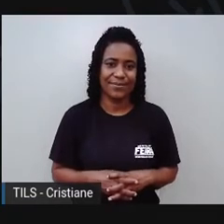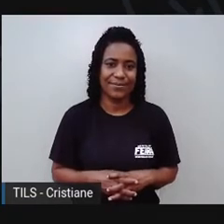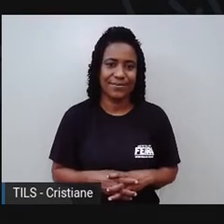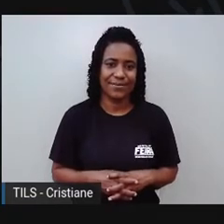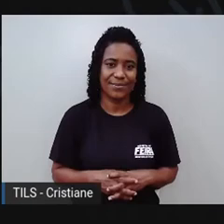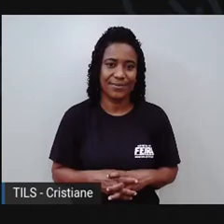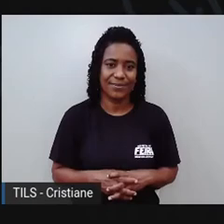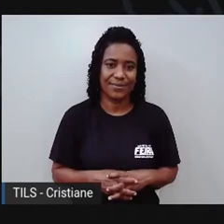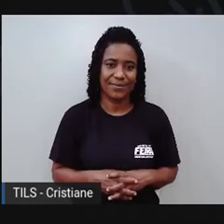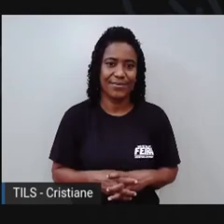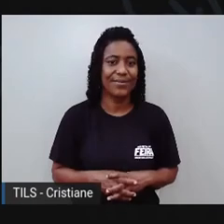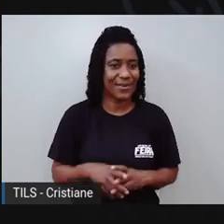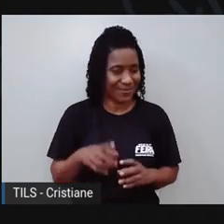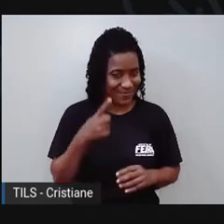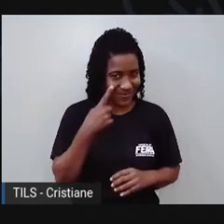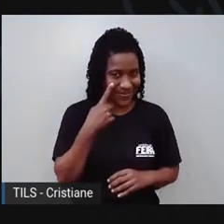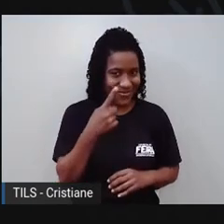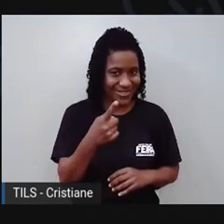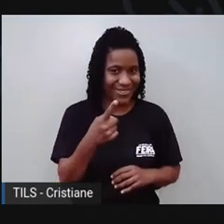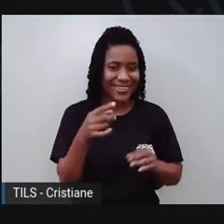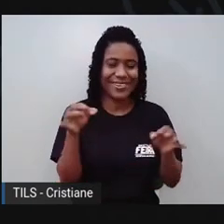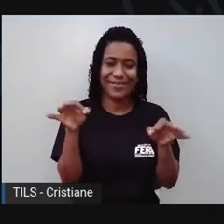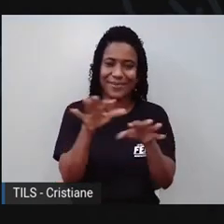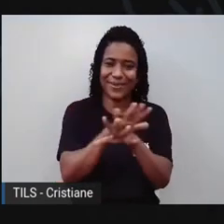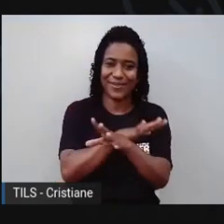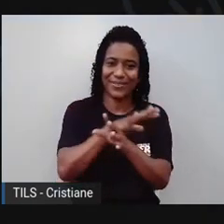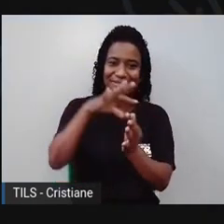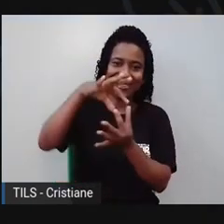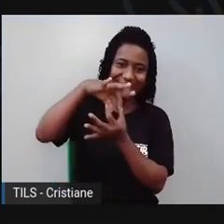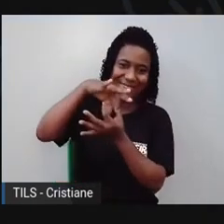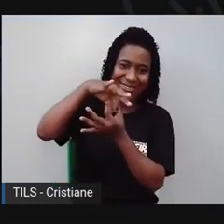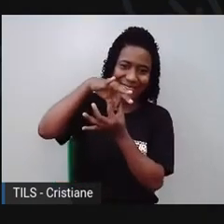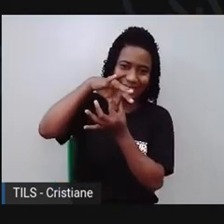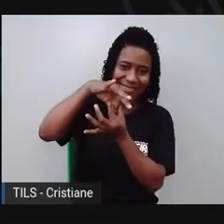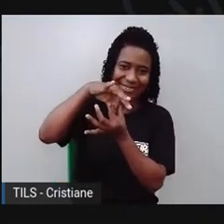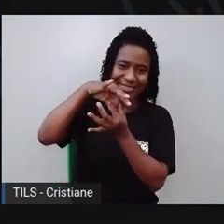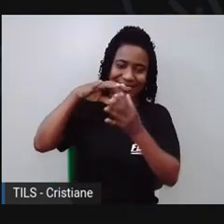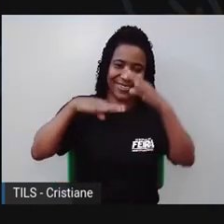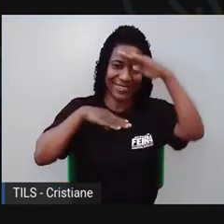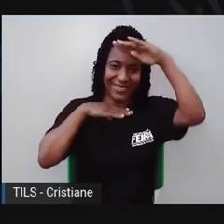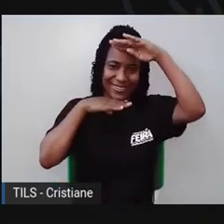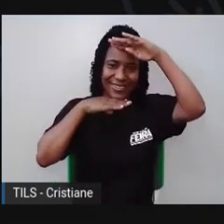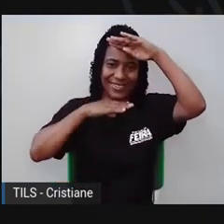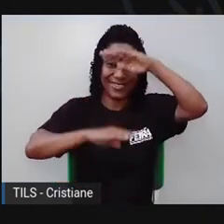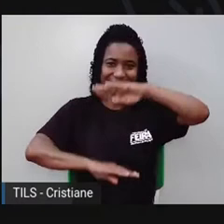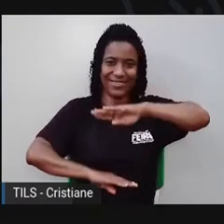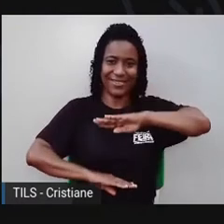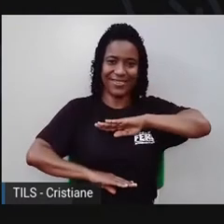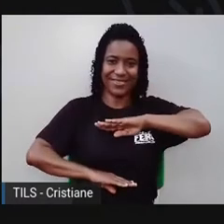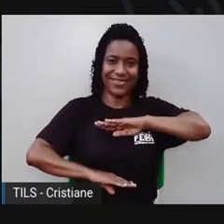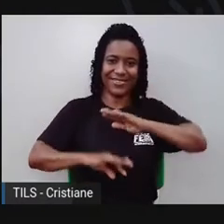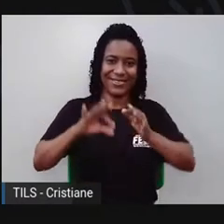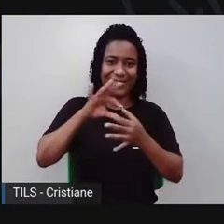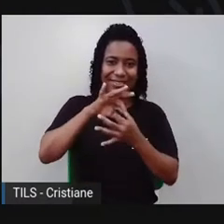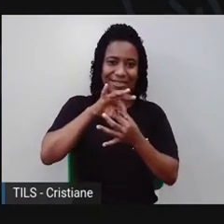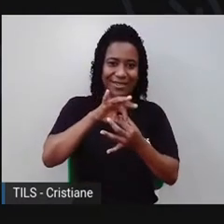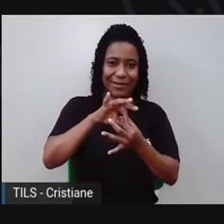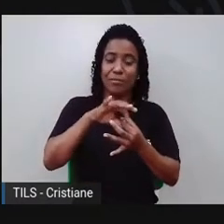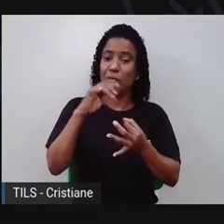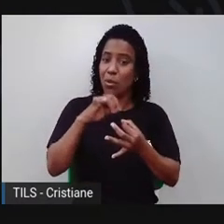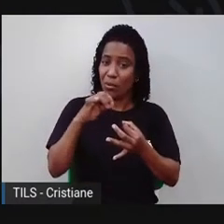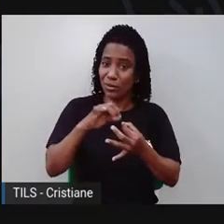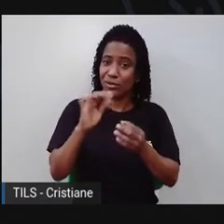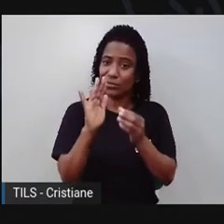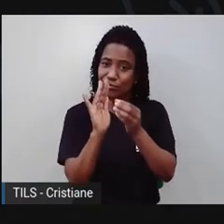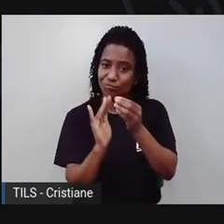Pronto, a gente já emendou a cabecinha no corpinho. Tá vendo? Passa o dedinho assim, ó, pra ele